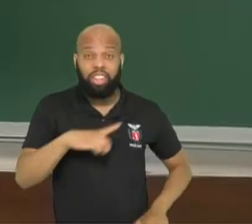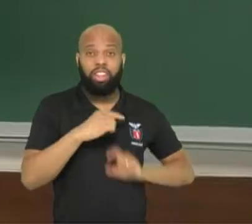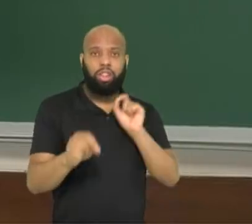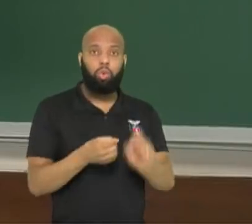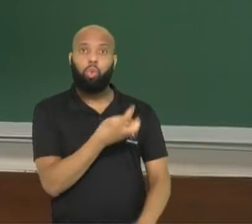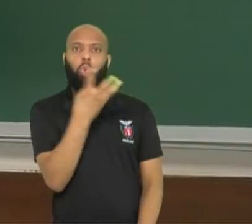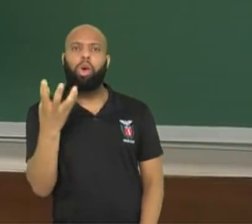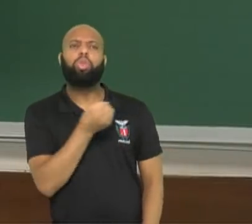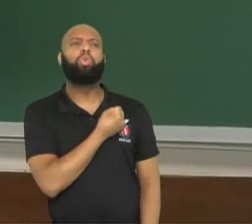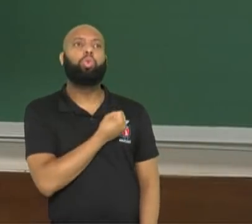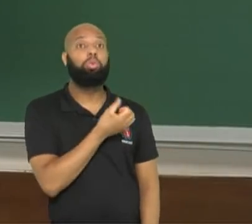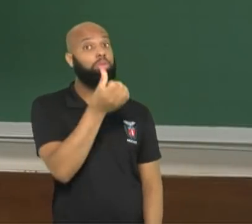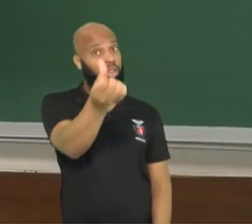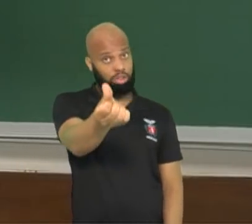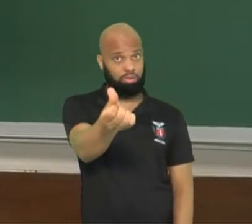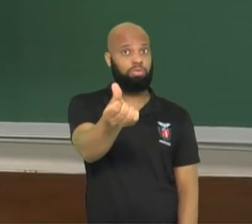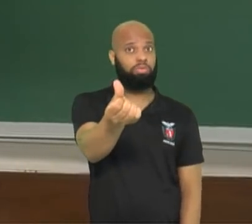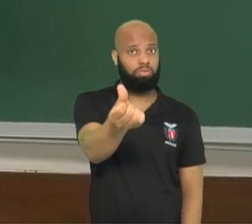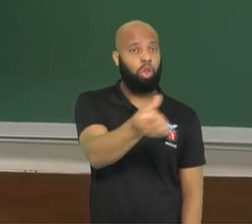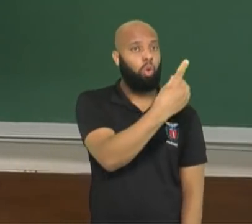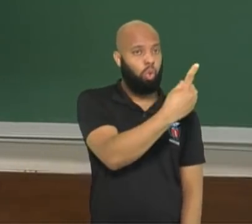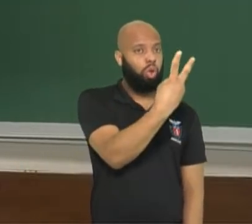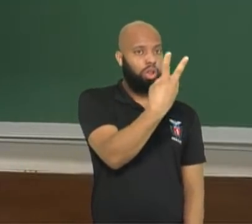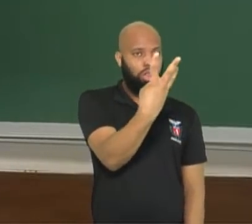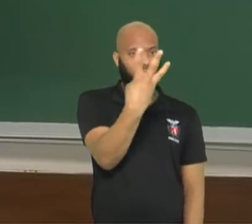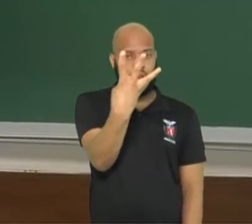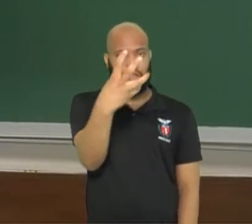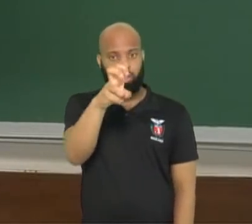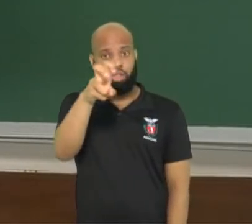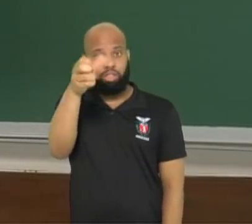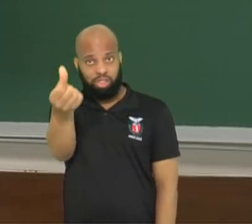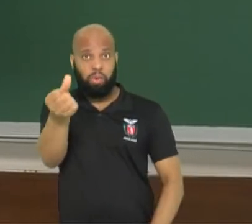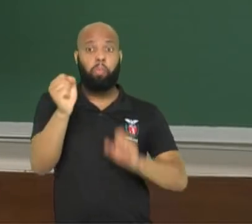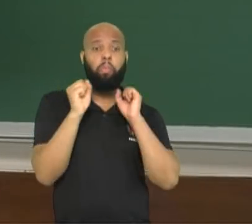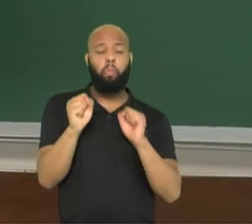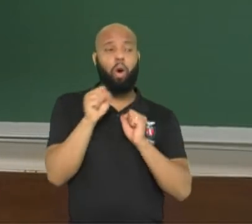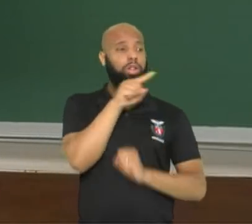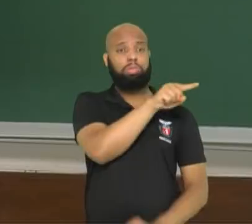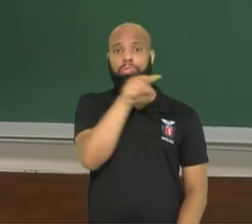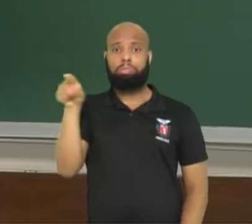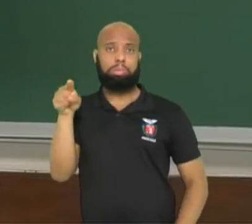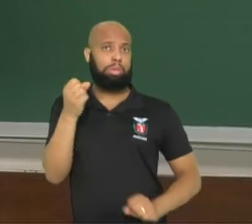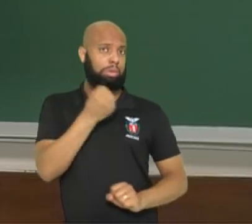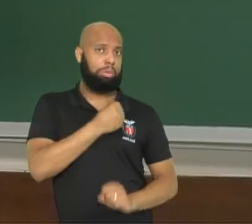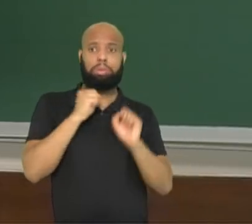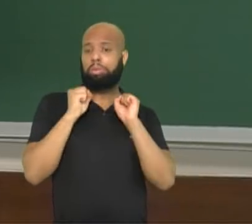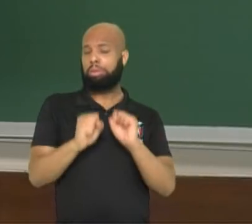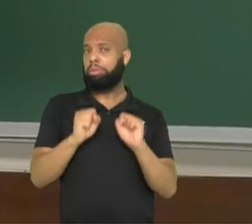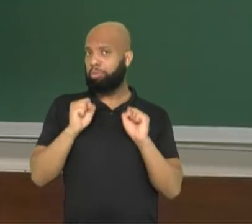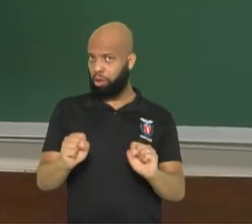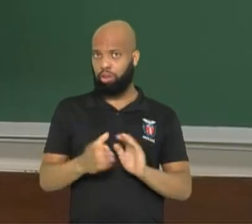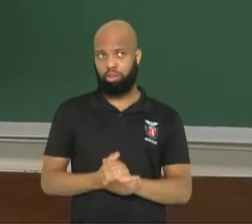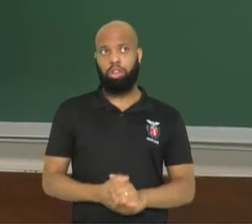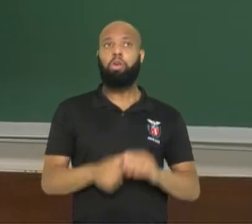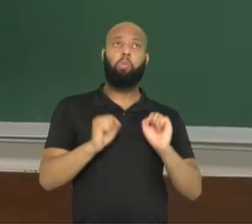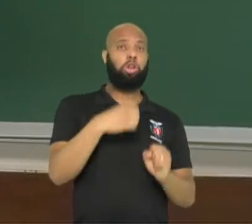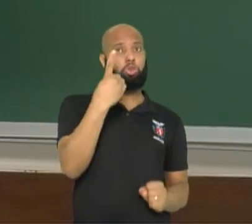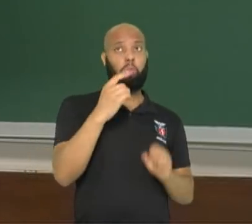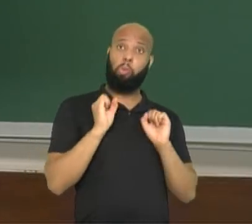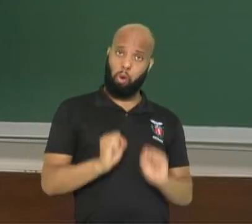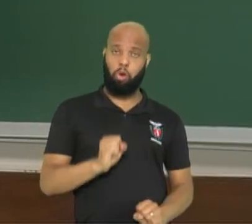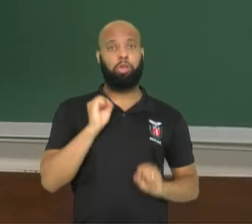possíveis resultados. Então, quando você joga um dado, pode ser que o resultado seja 1, pode ser que o resultado seja